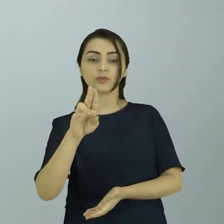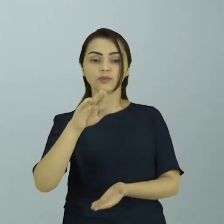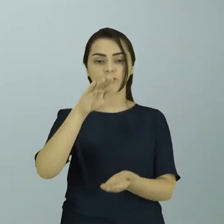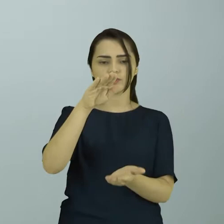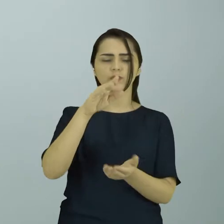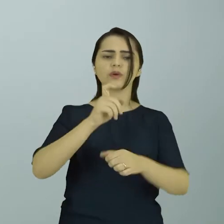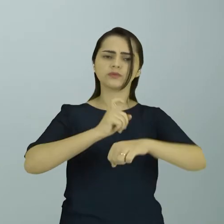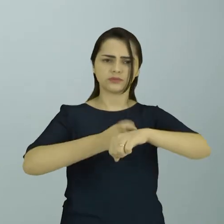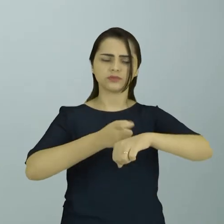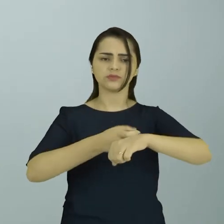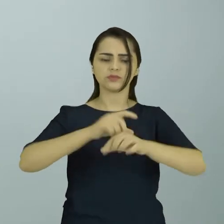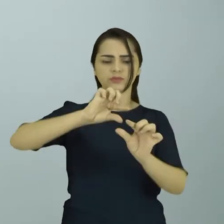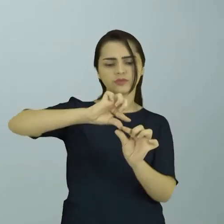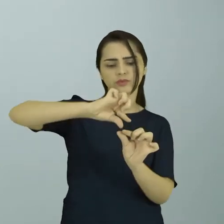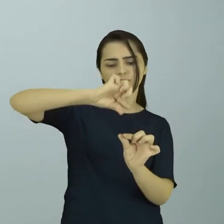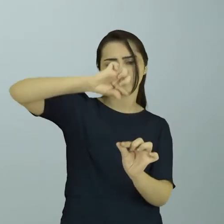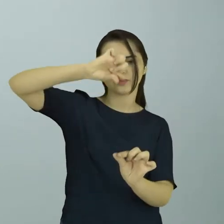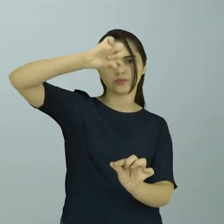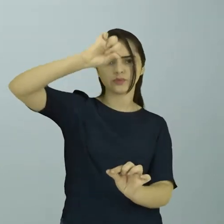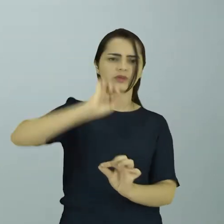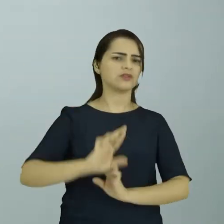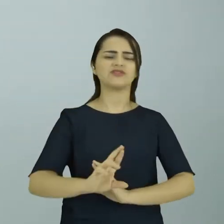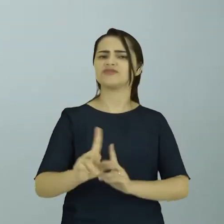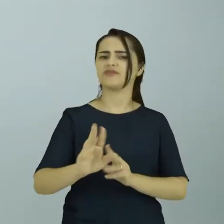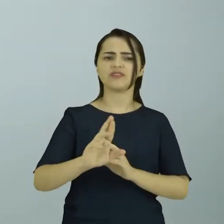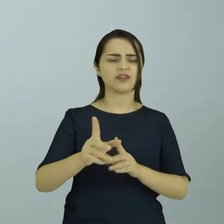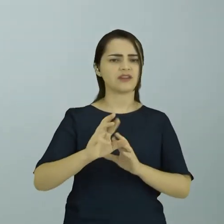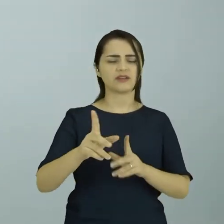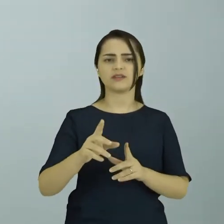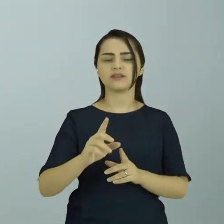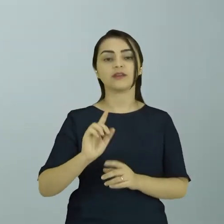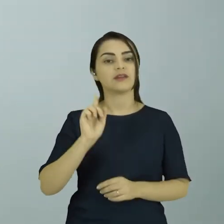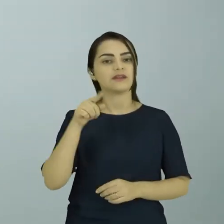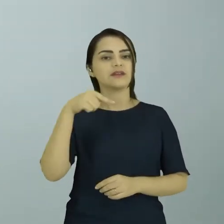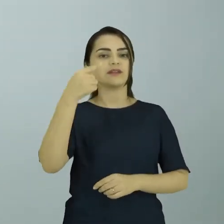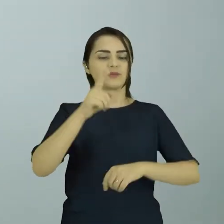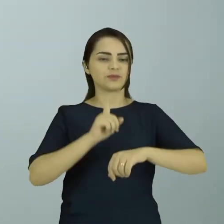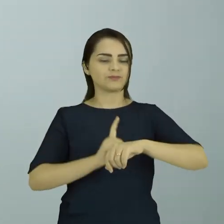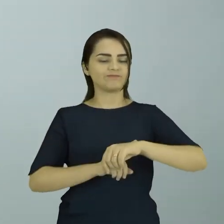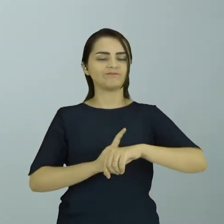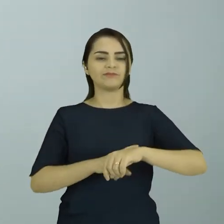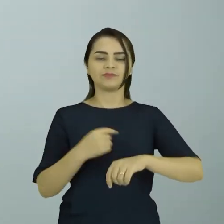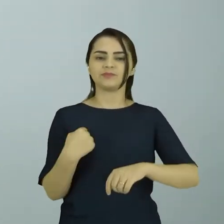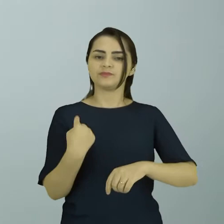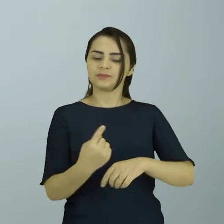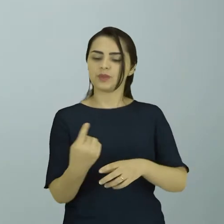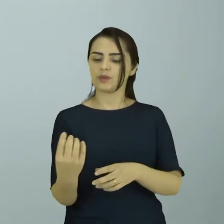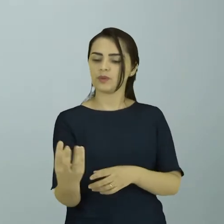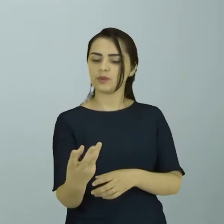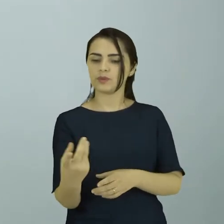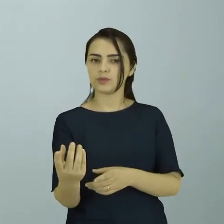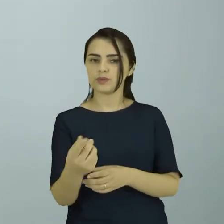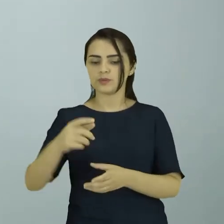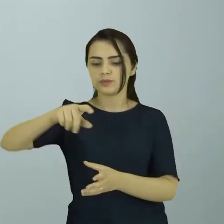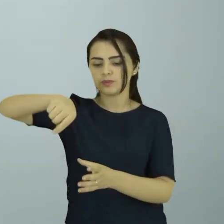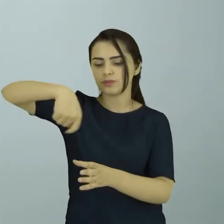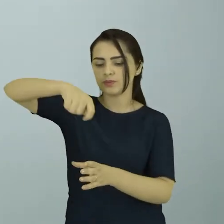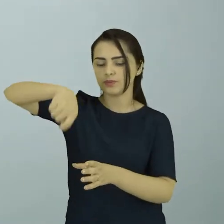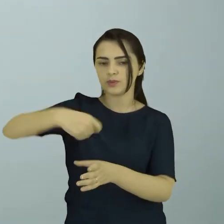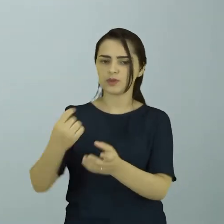bem durinho, tem uma textura totalmente diferente. A partir do momento que nós levamos ele, que aquecemos